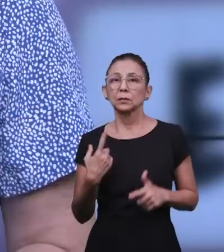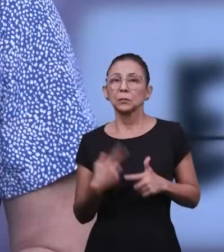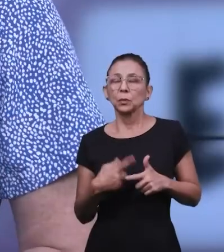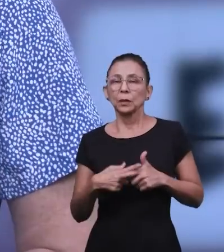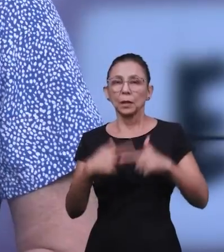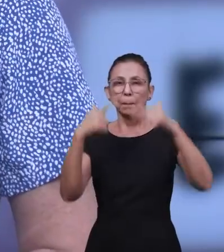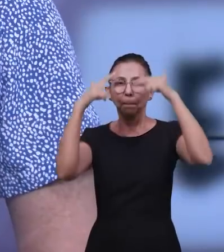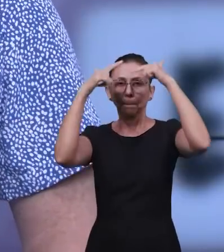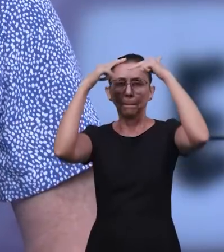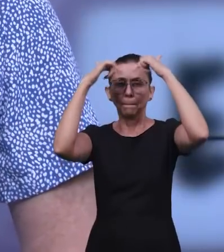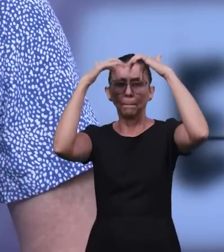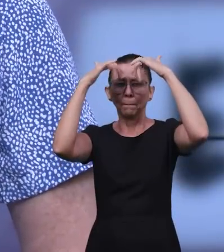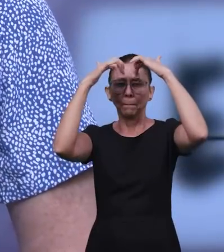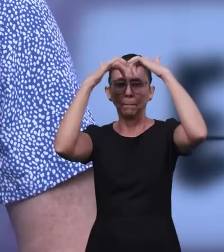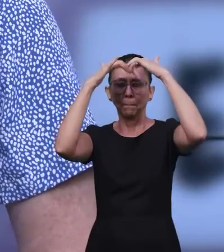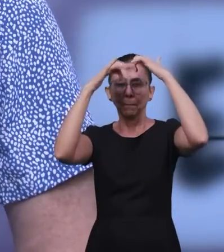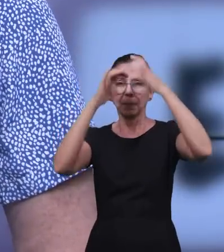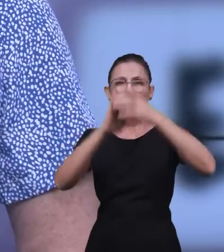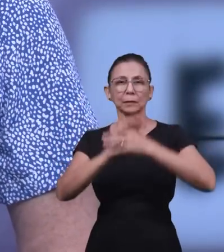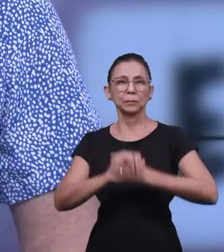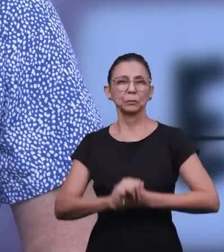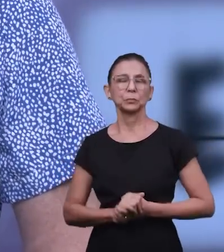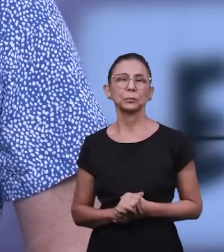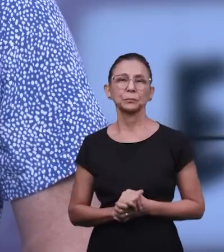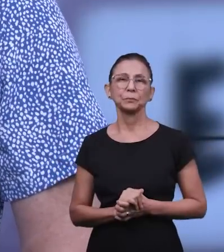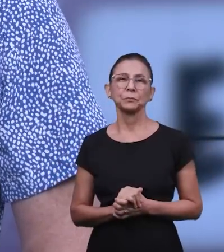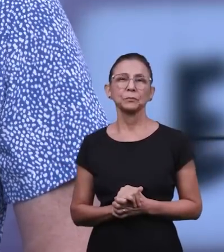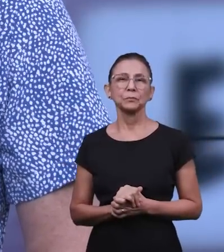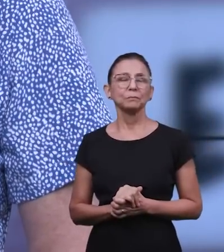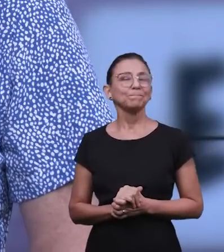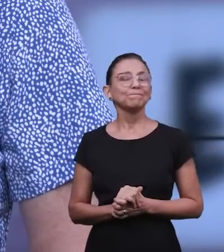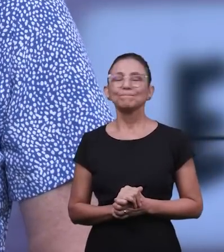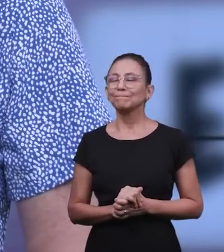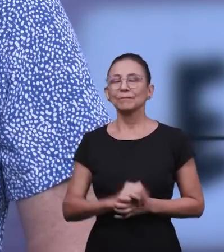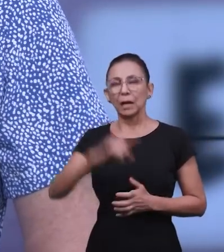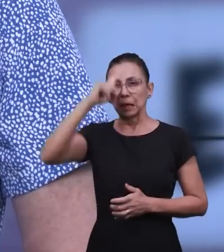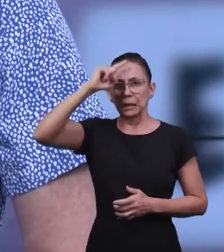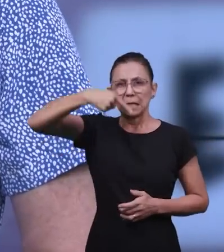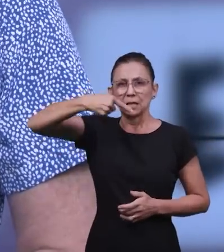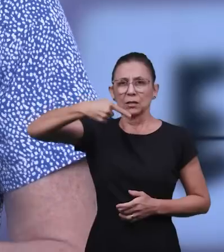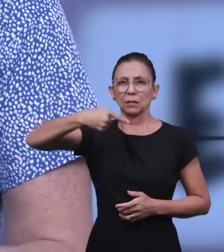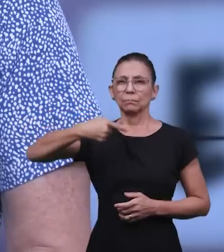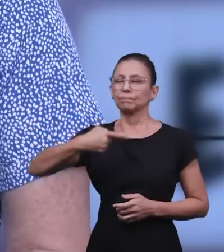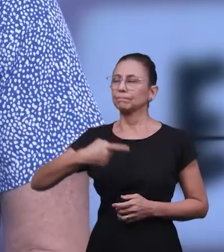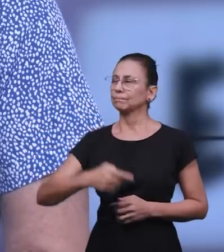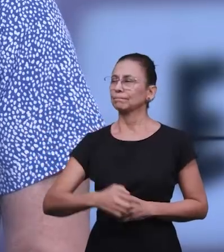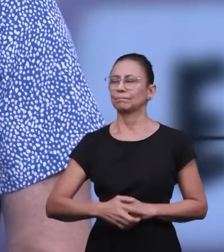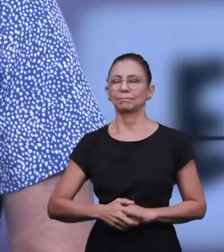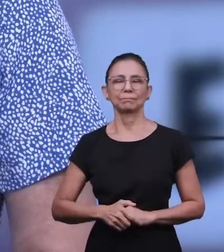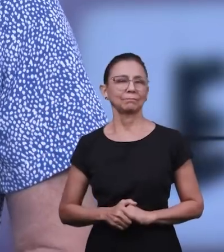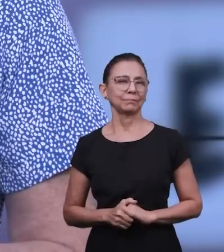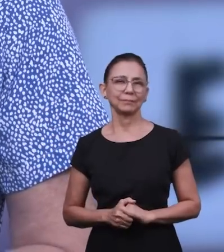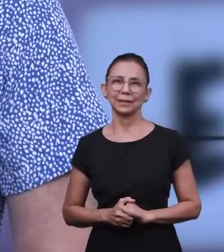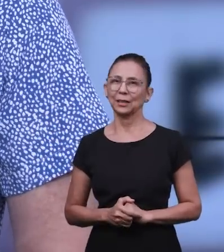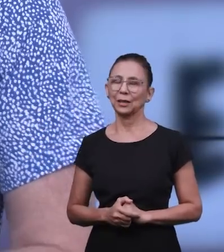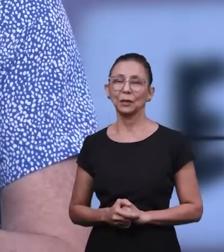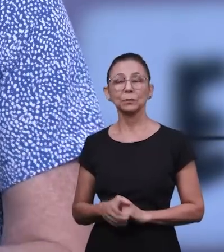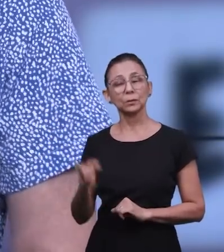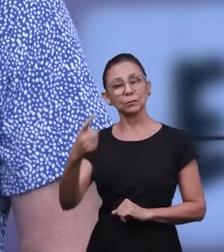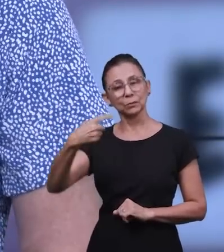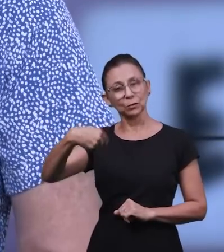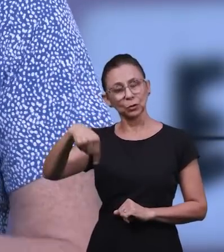arquitetura cerebral ainda não possui estabilidade para a tomada de decisões. Por conta disso, que